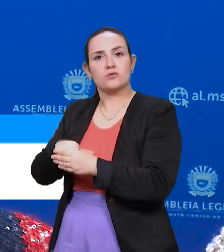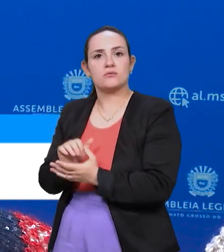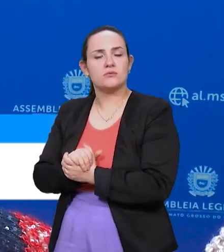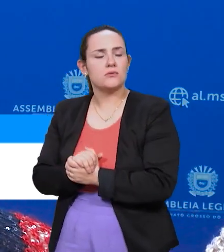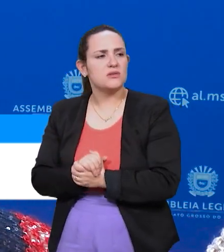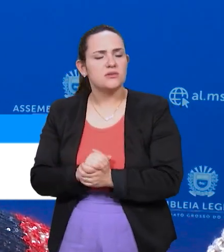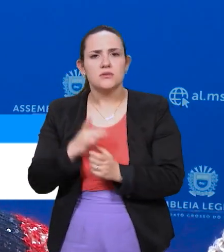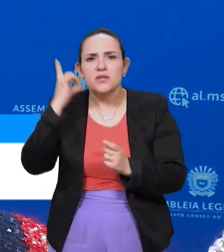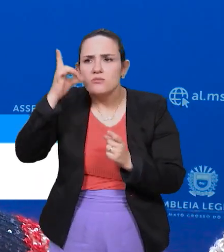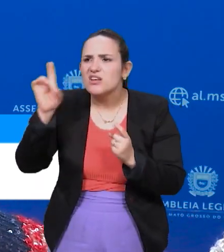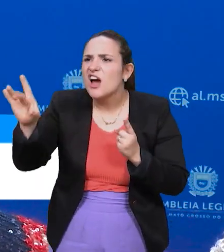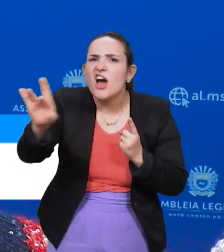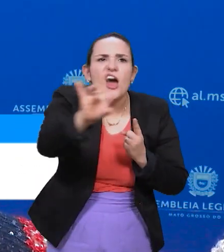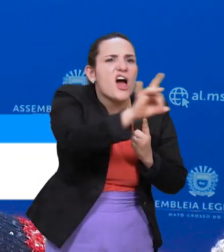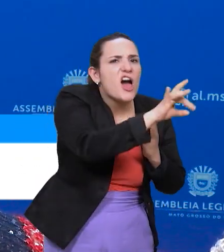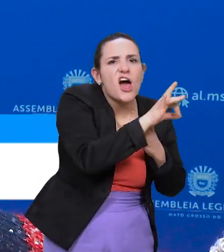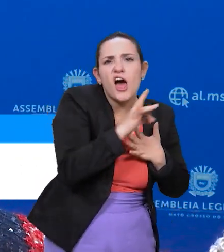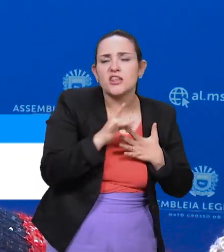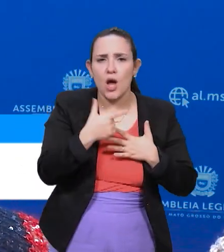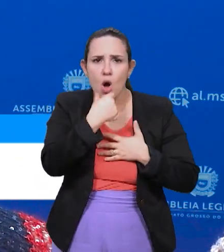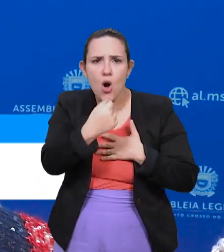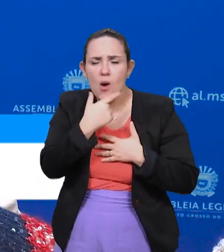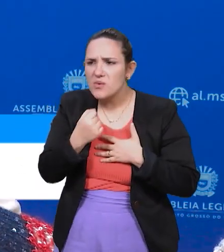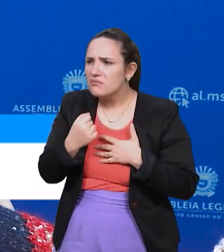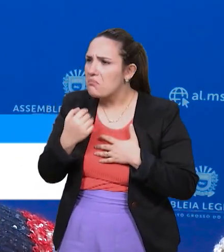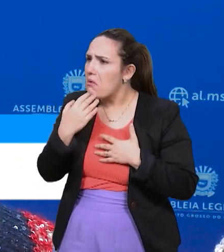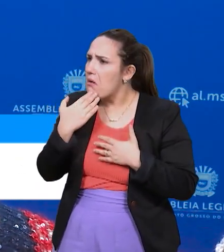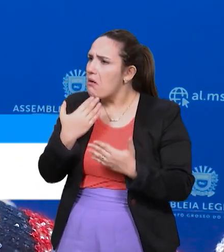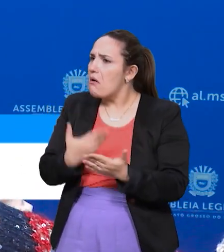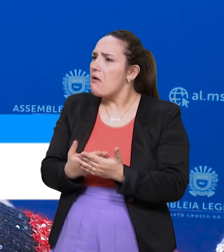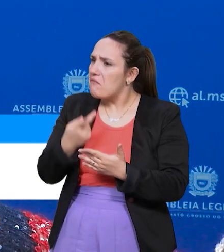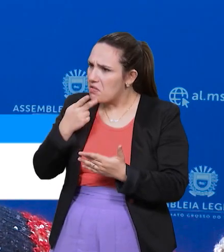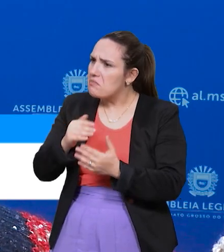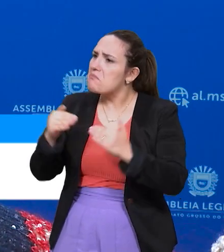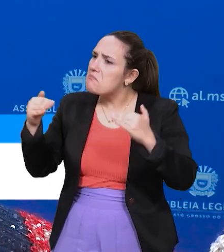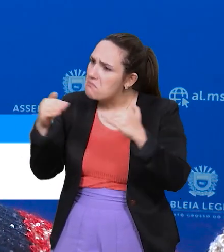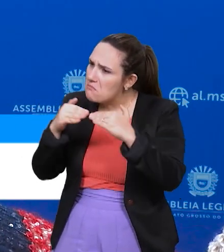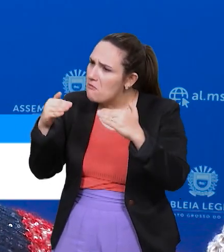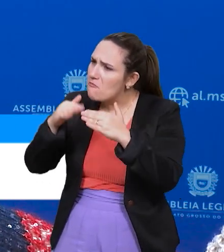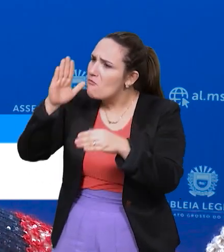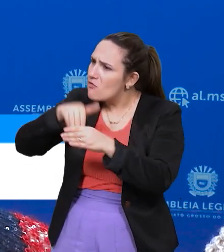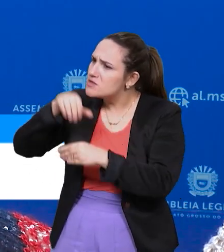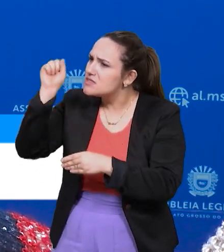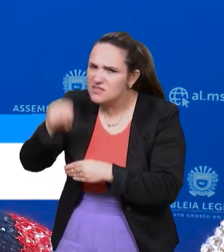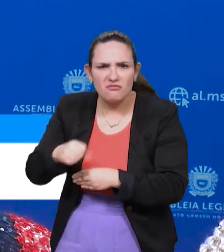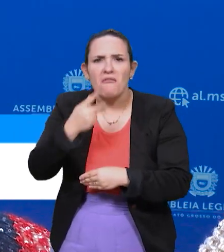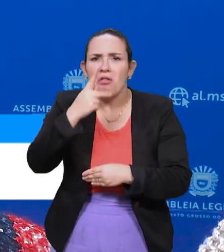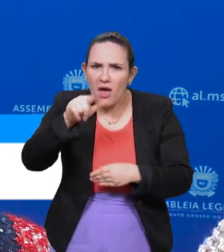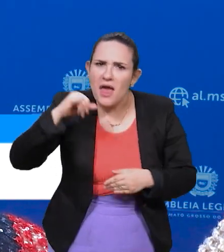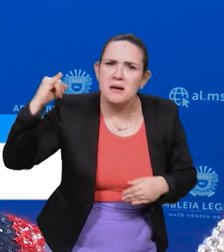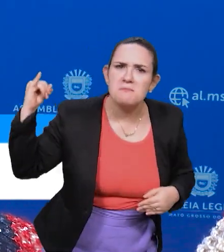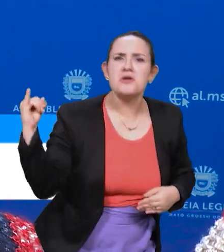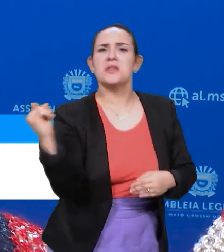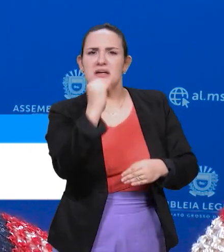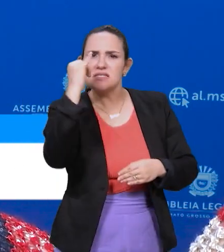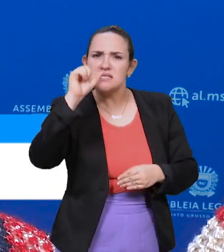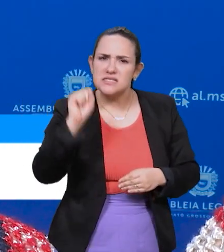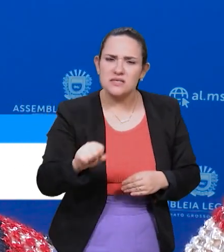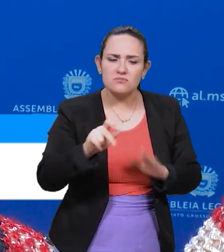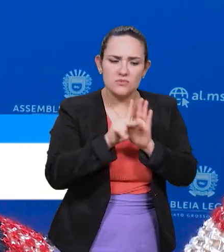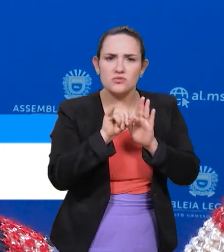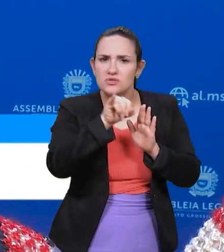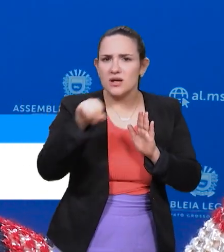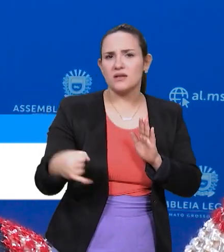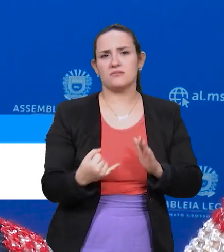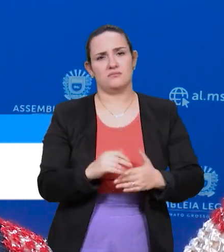que foi para votação, e a sensibilidade com que os parlamentares, né, os homens aqui trataram esse projeto, todos votaram a favor, todos